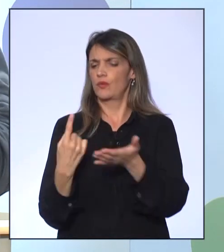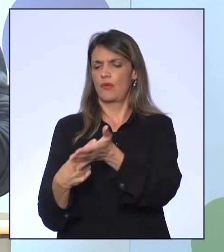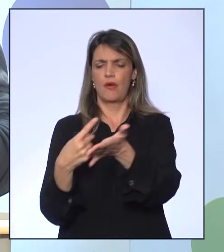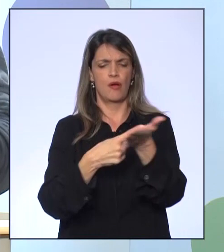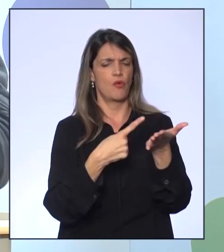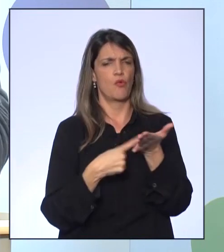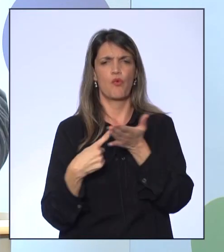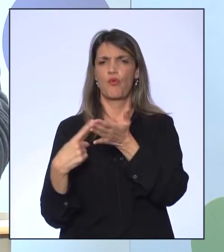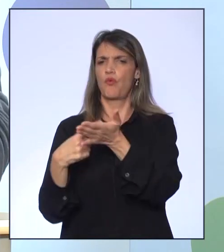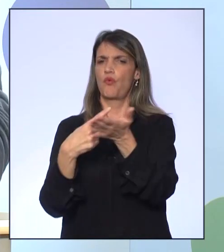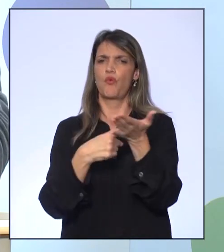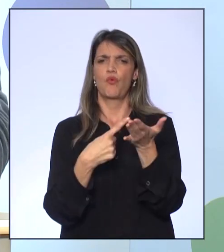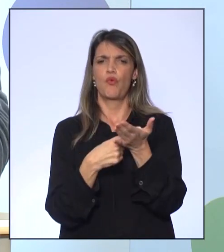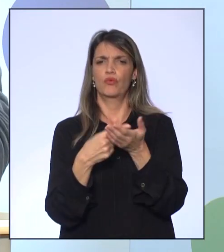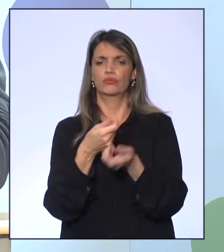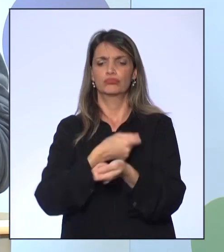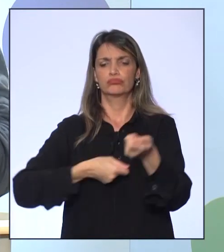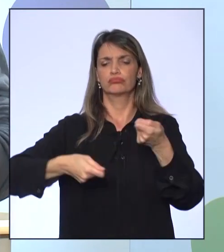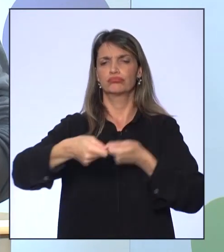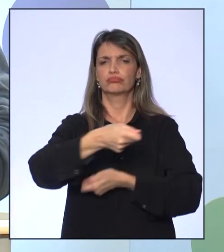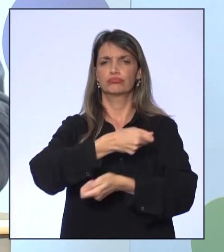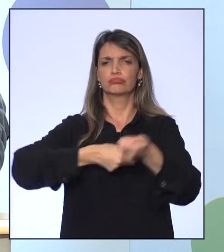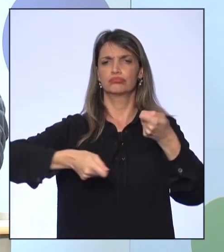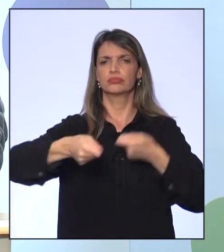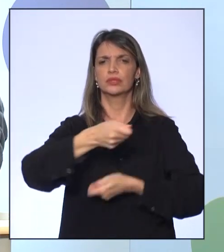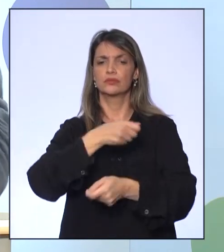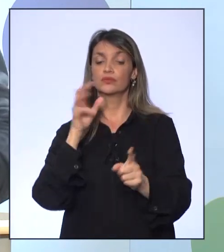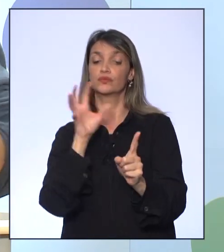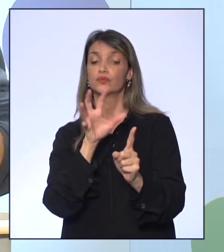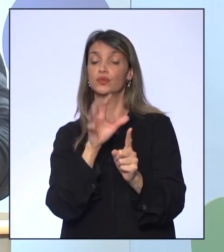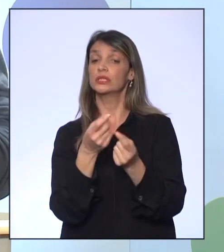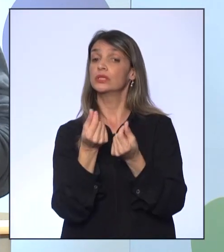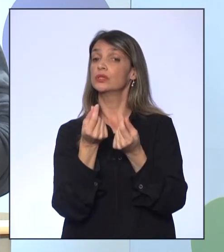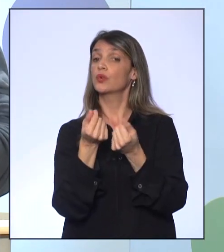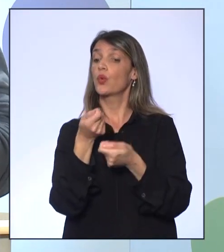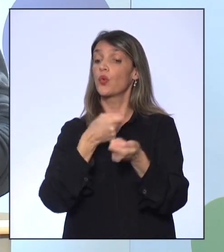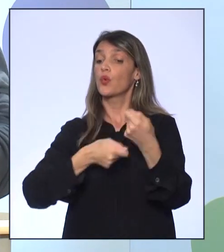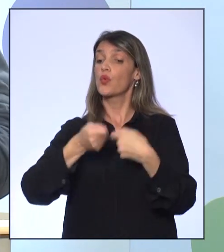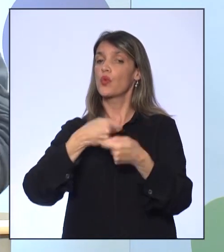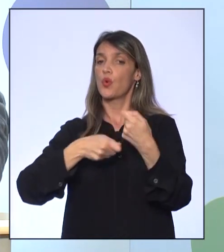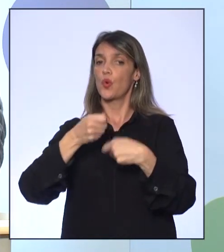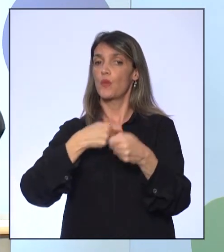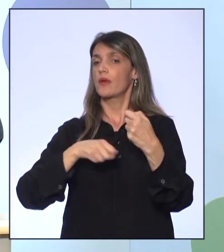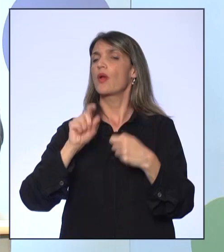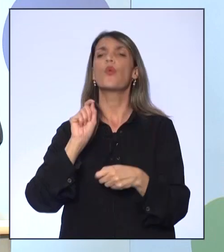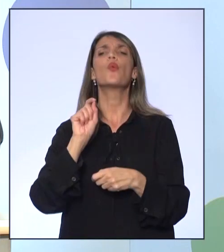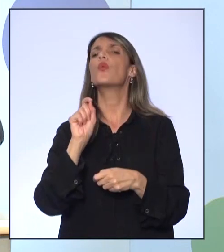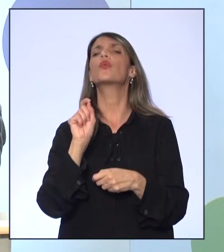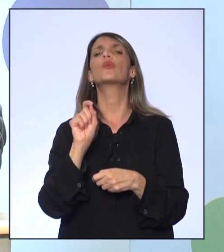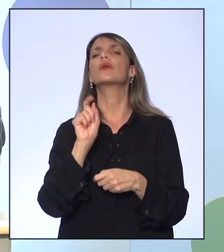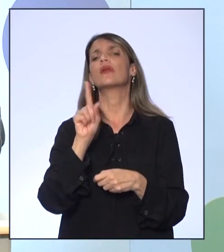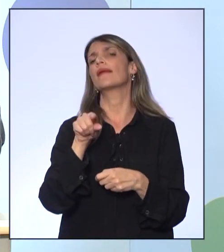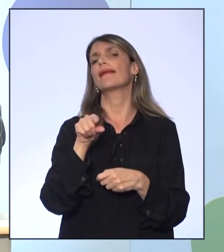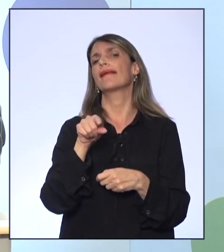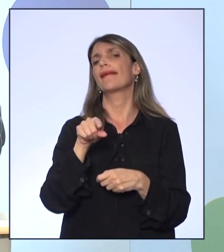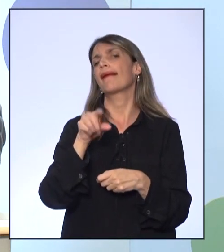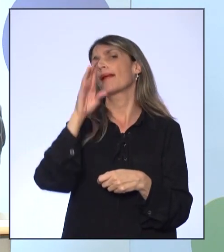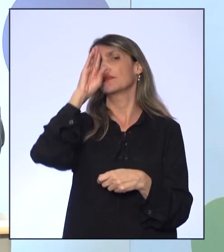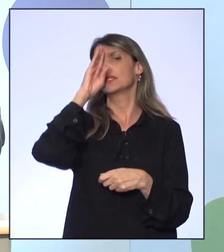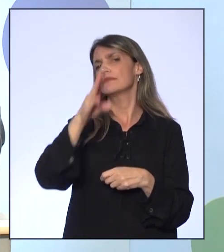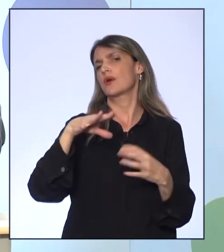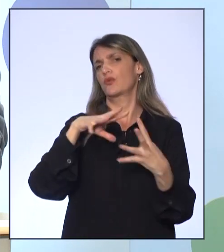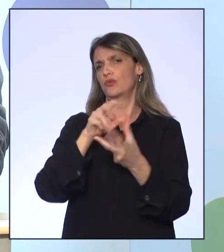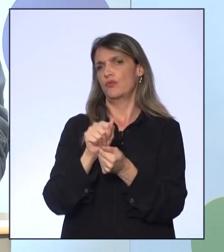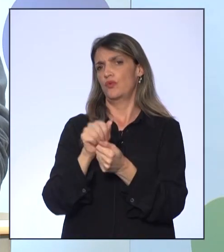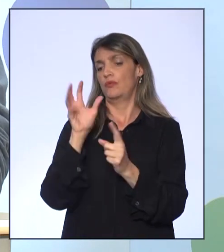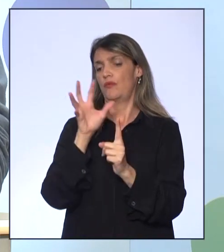falando são acordos comerciais, são principalmente influências econômicas, porque o que dita hoje no mundo é a questão da influência